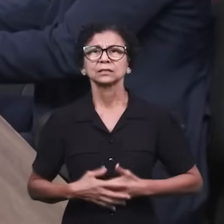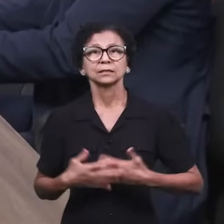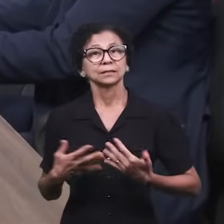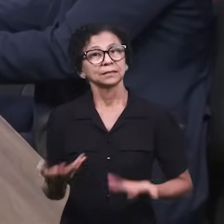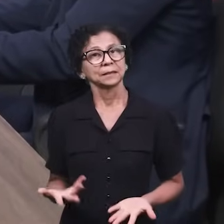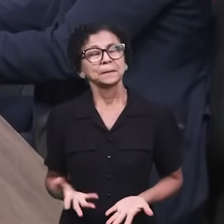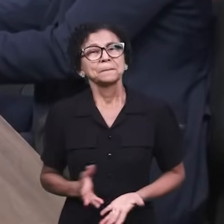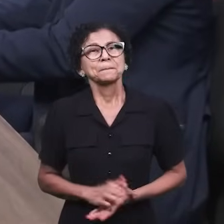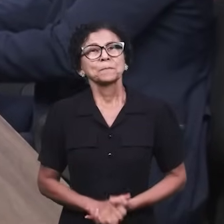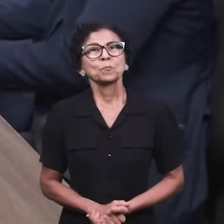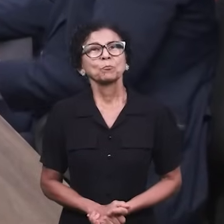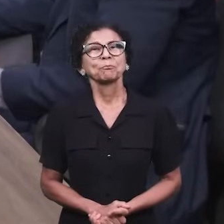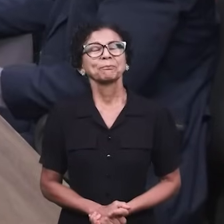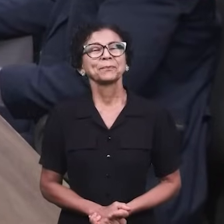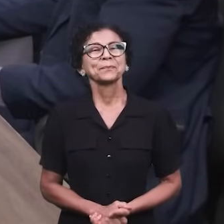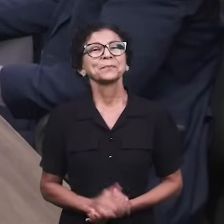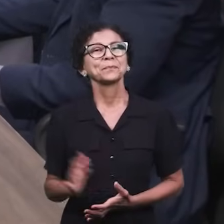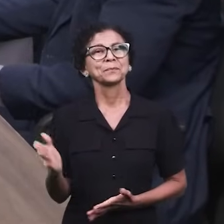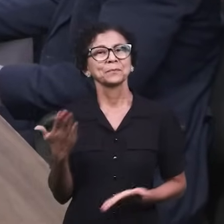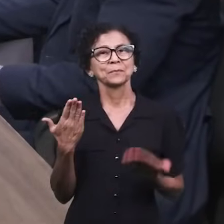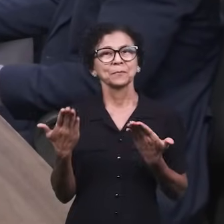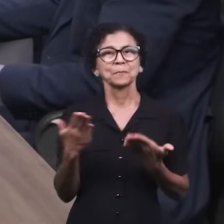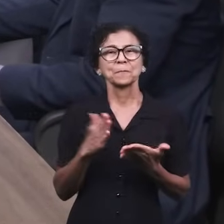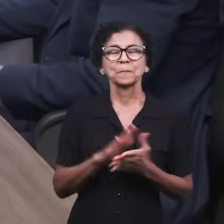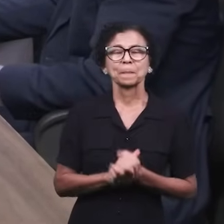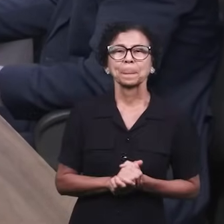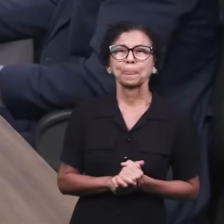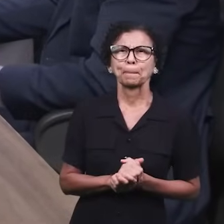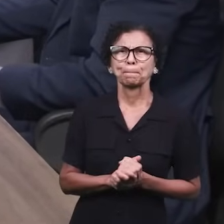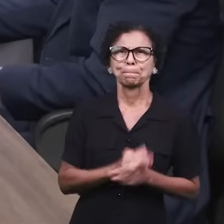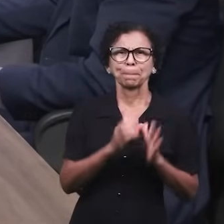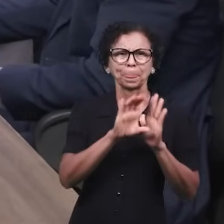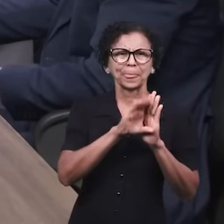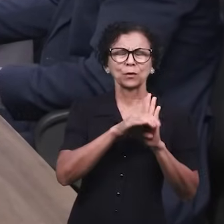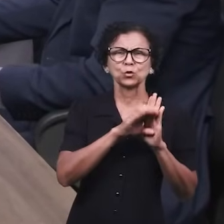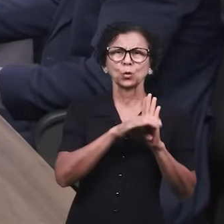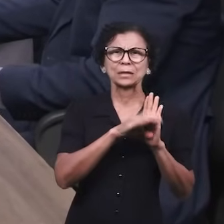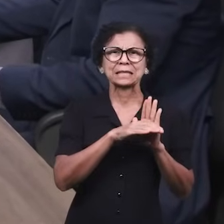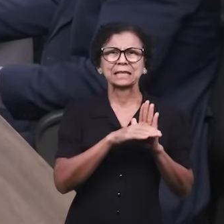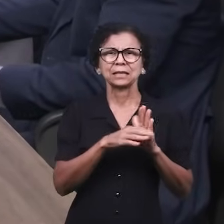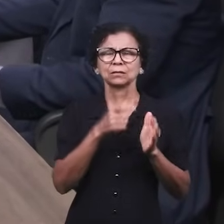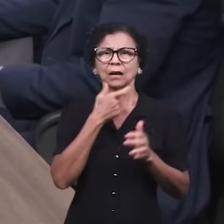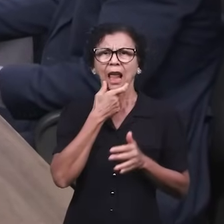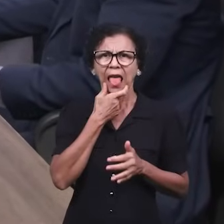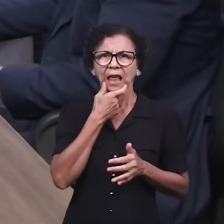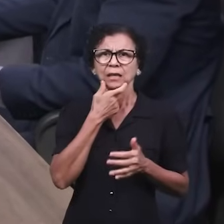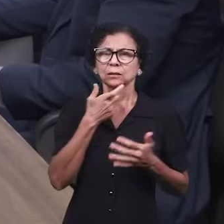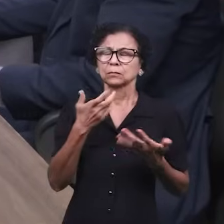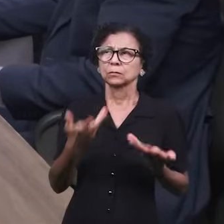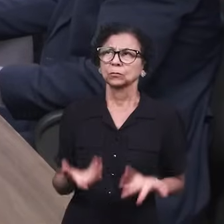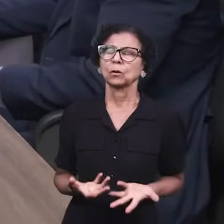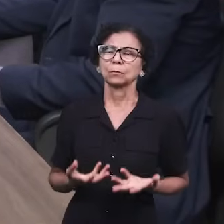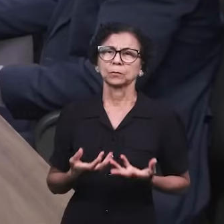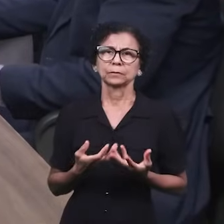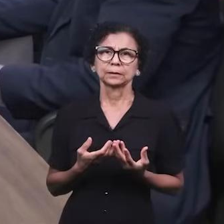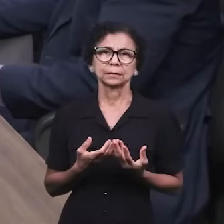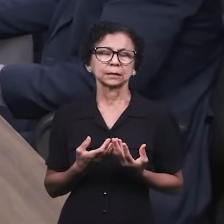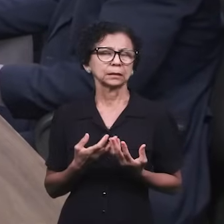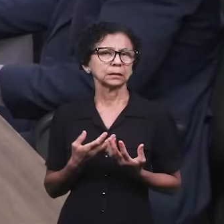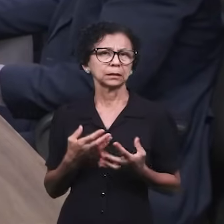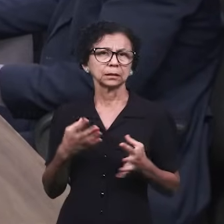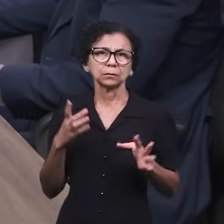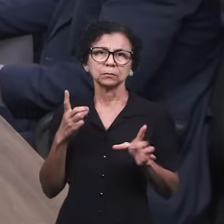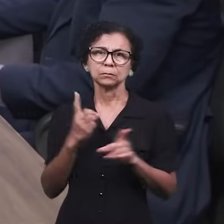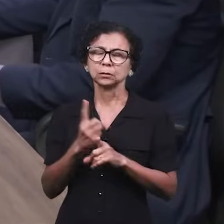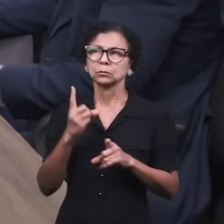a imaginação que o Cleito está falando. Quando você colocava as equações de Newton, você não conseguia achar Mercúrio na órbita dele do Sol, porque ele sofre